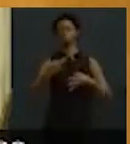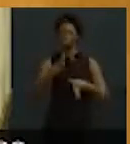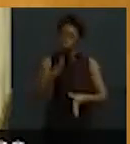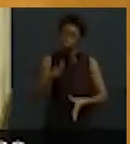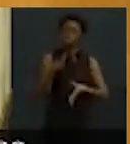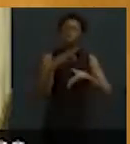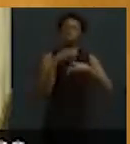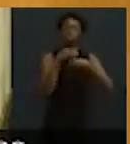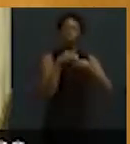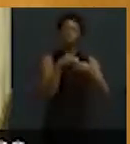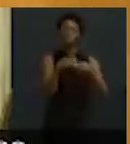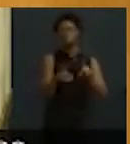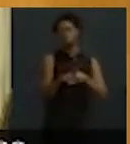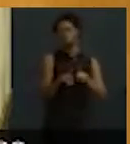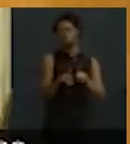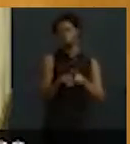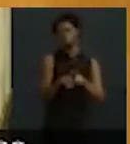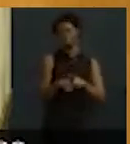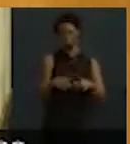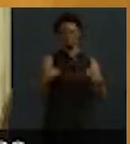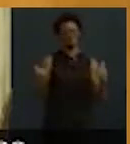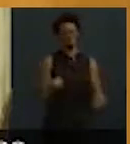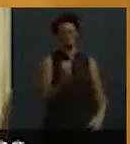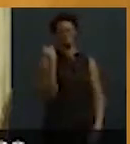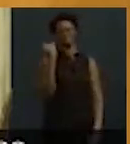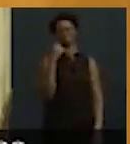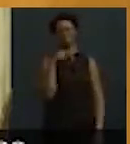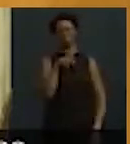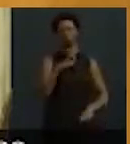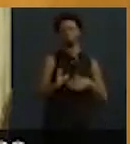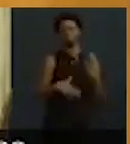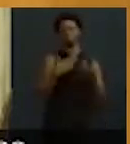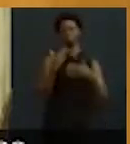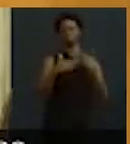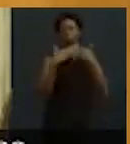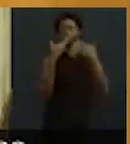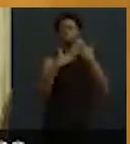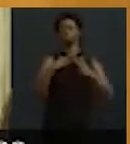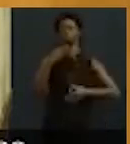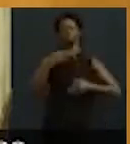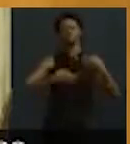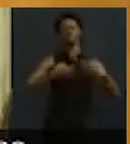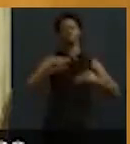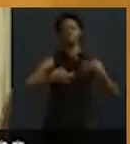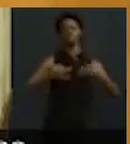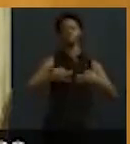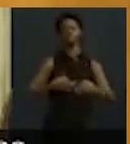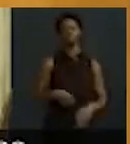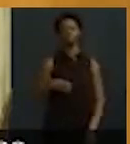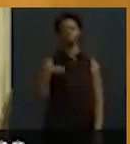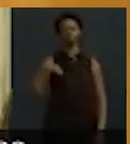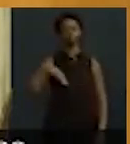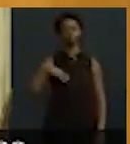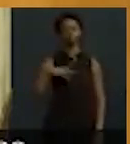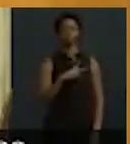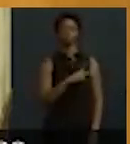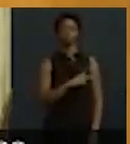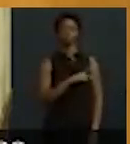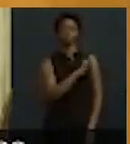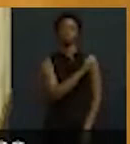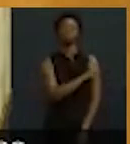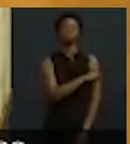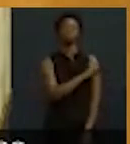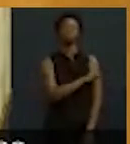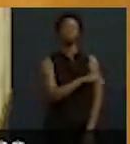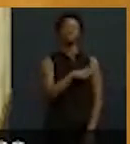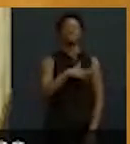contribuindo sobremaneira para com o desenvolvimento da justiça. O Ministério Público do Estado do Rio de